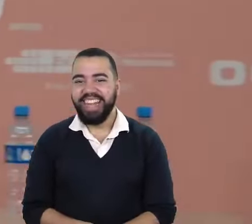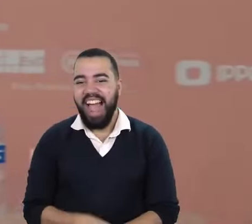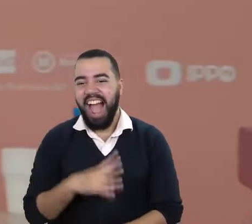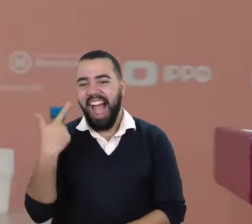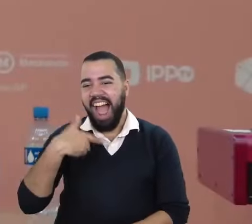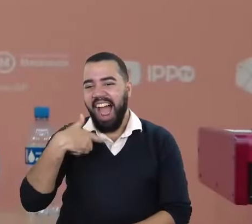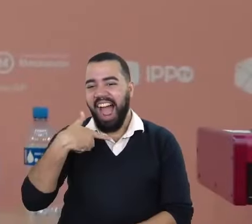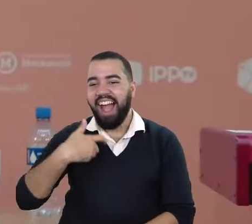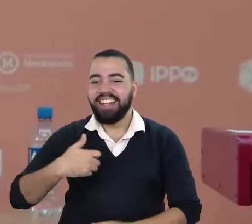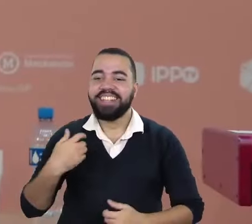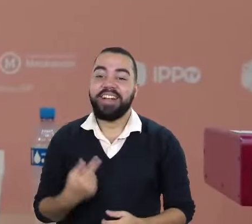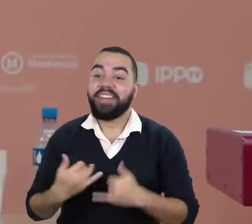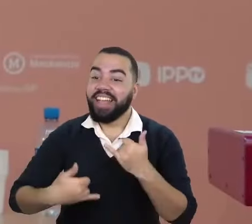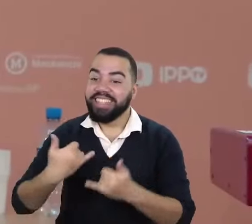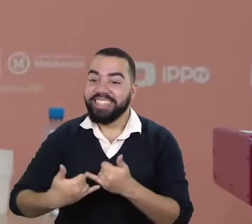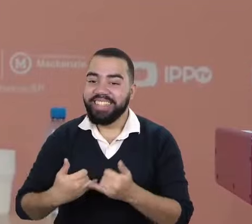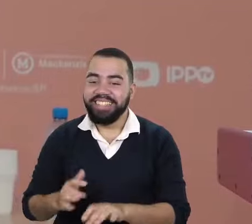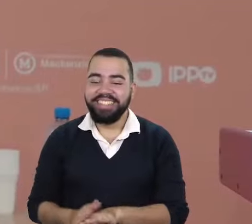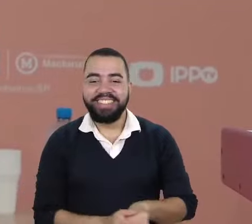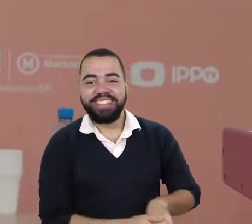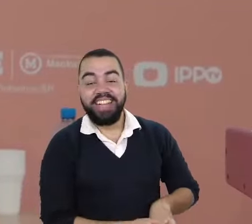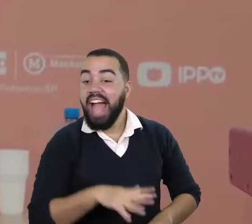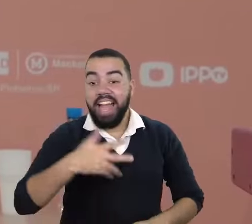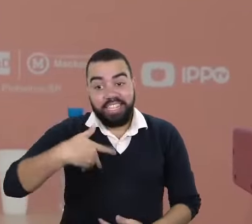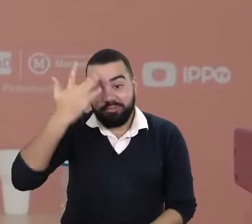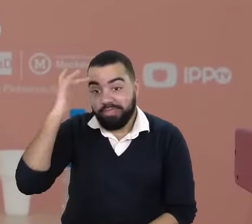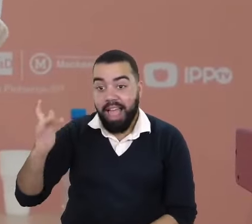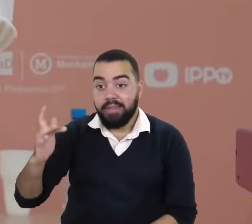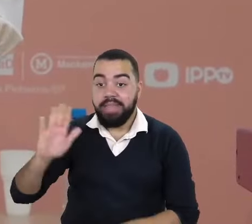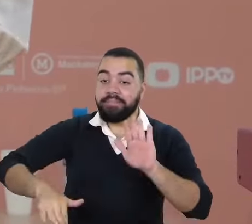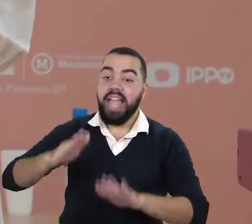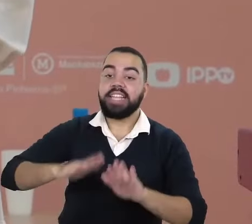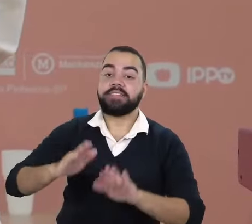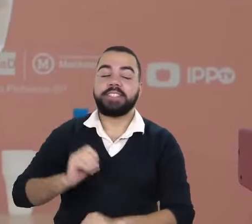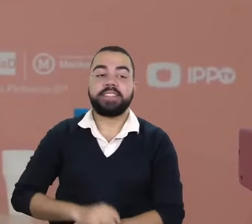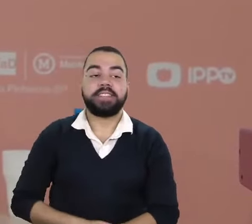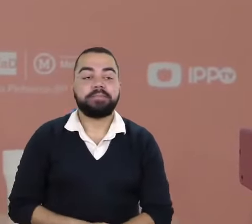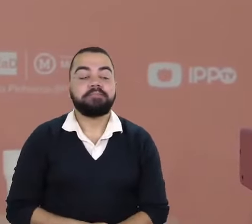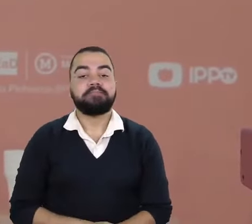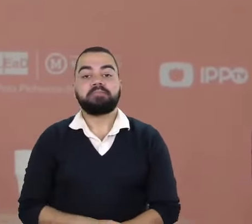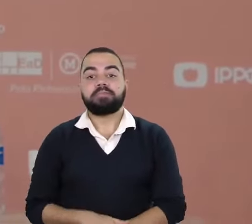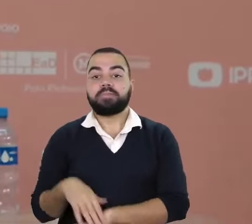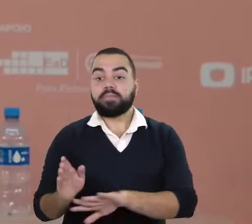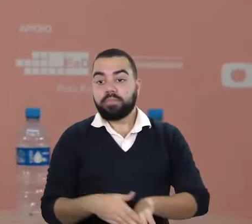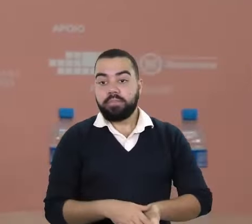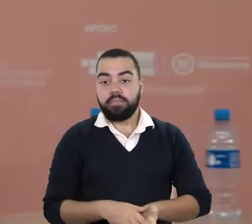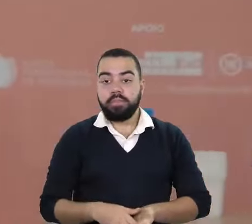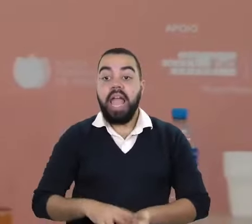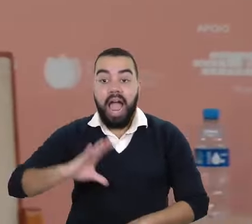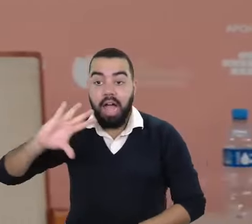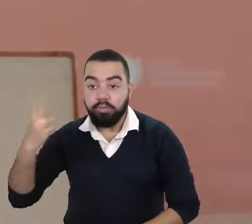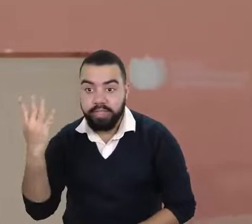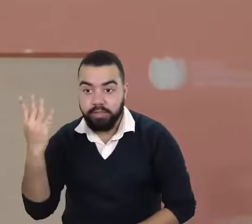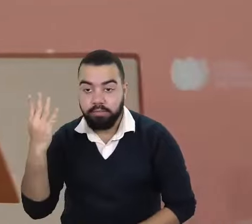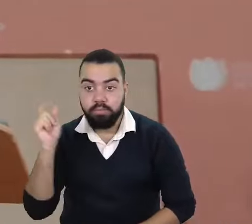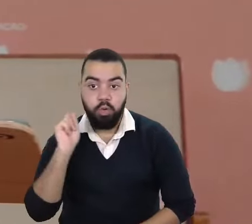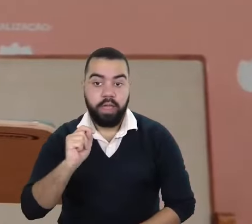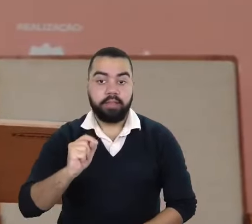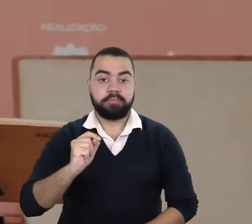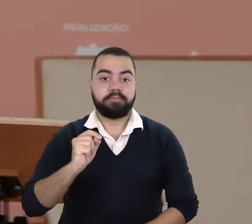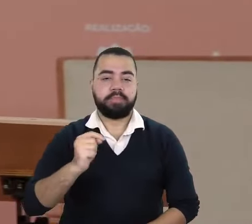Ai, gente, vocês não sabem, a gente não sabe. Eu tenho certeza, a esses dias, eu tenho certeza porque aconteceu.